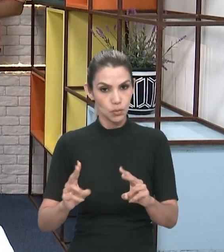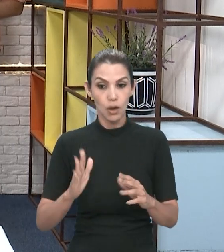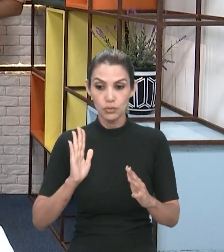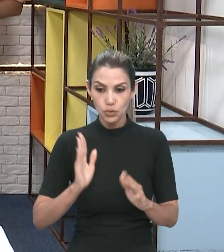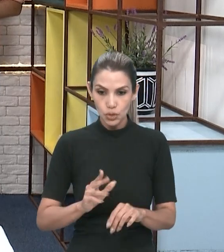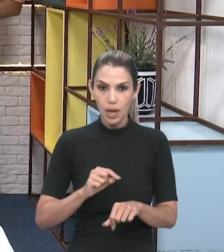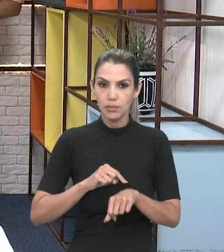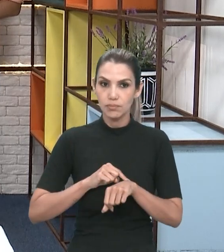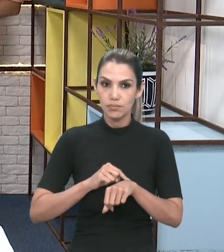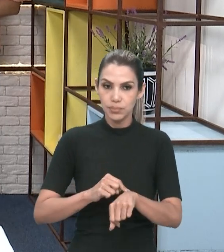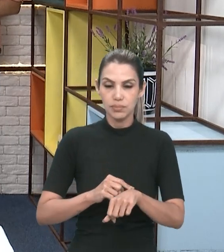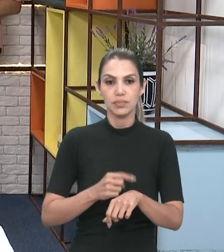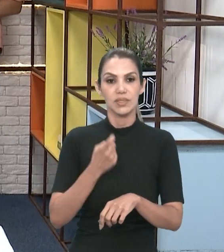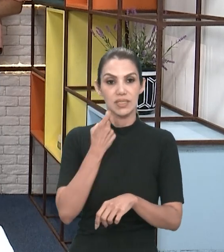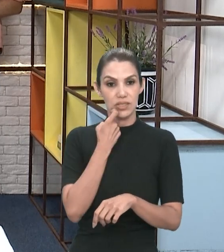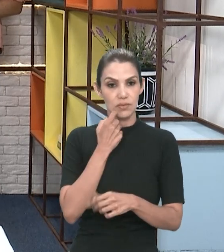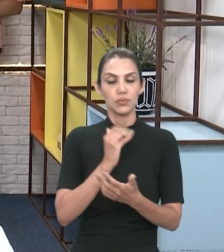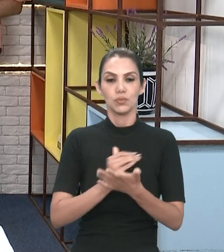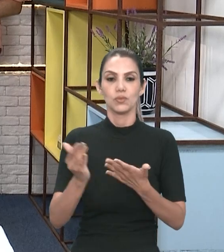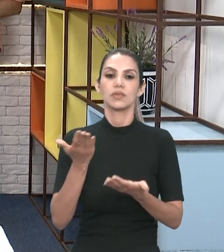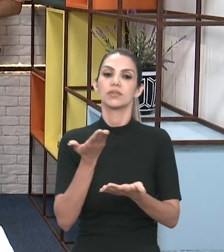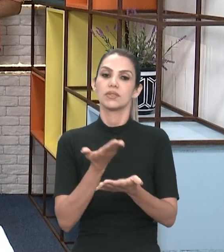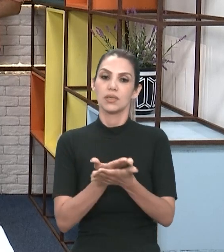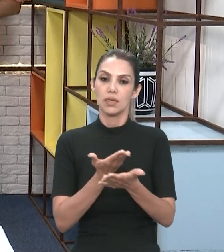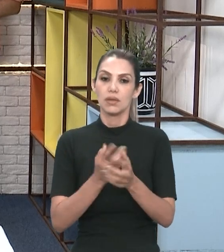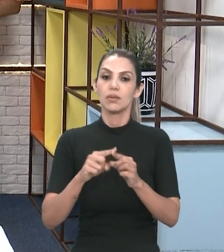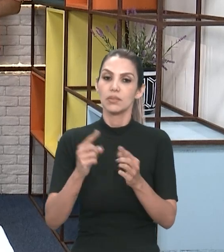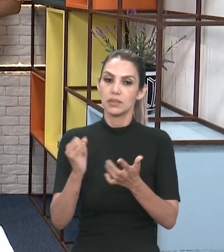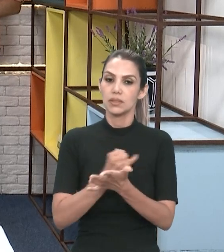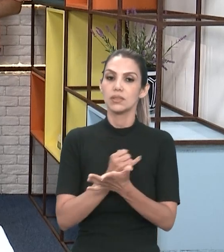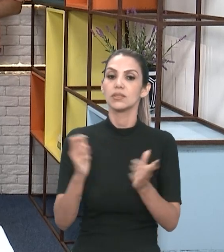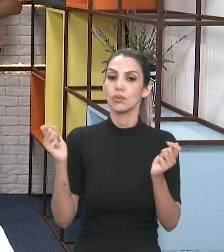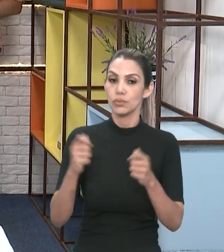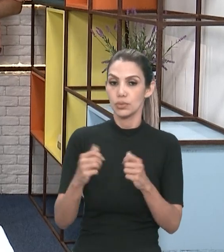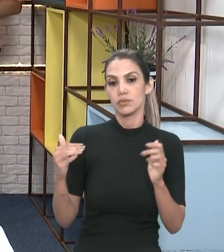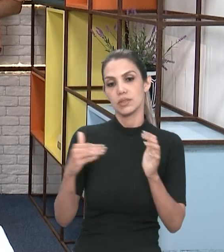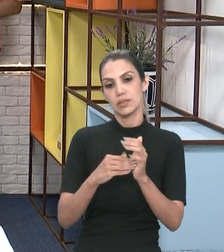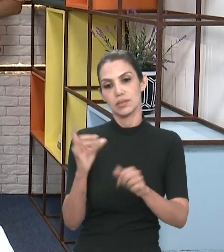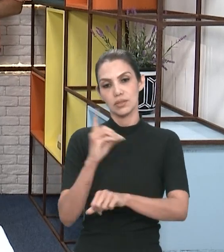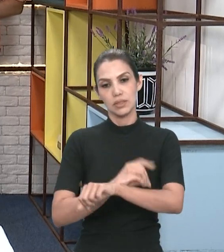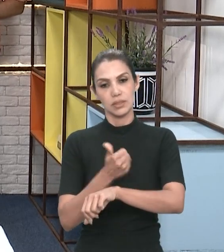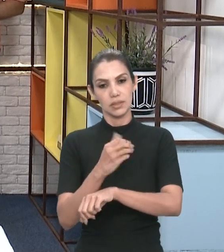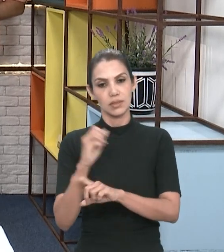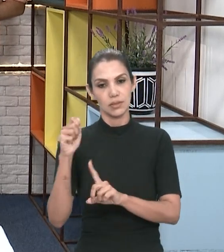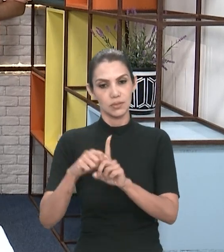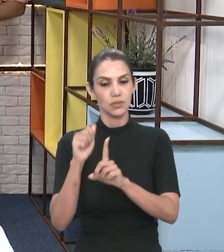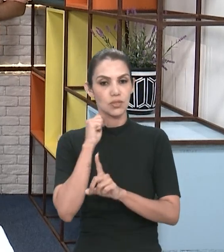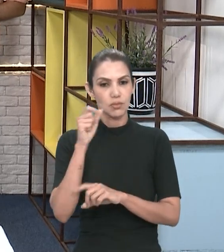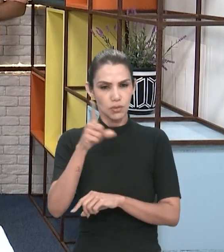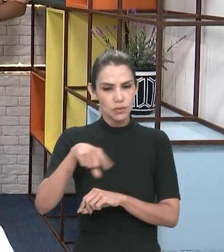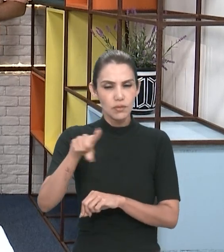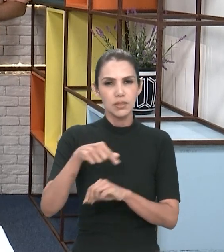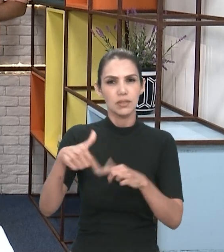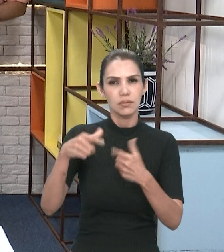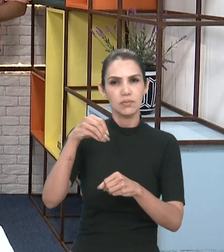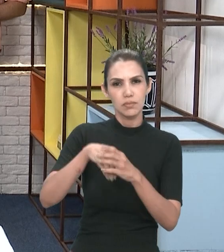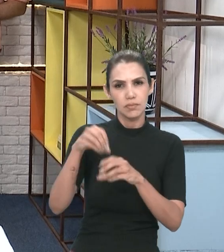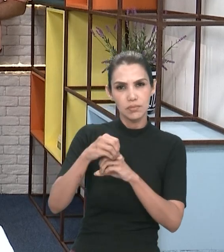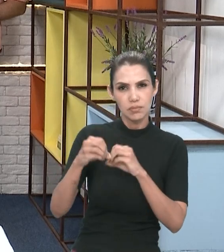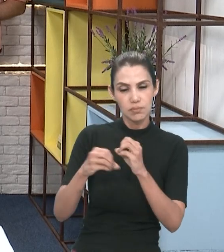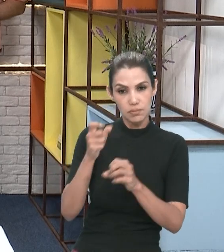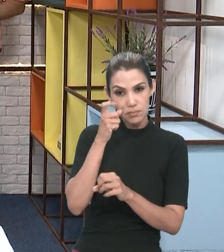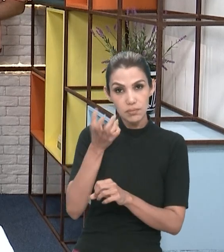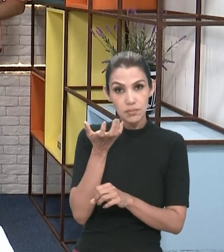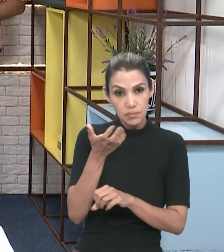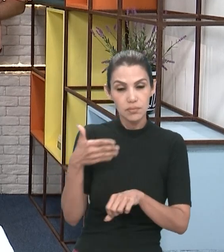sexta, as inscrições são até o dia 10 de abril. Se você é servidor da UFG e deseja participar, as inscrições